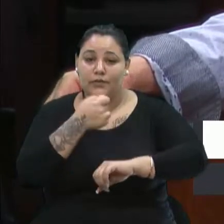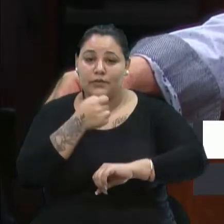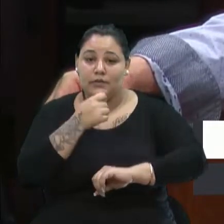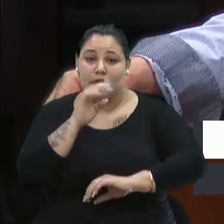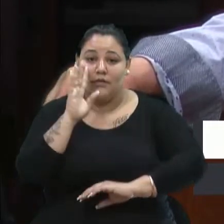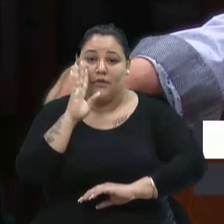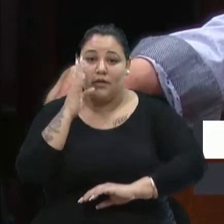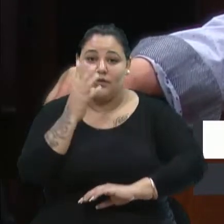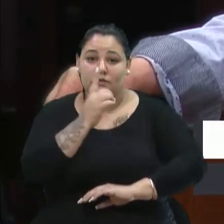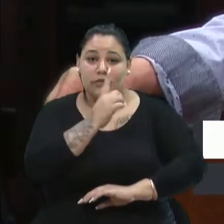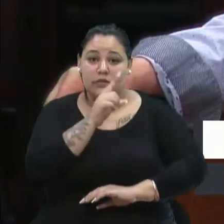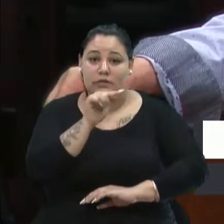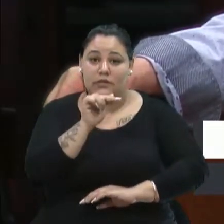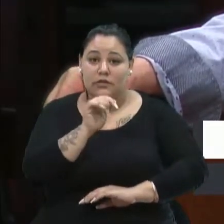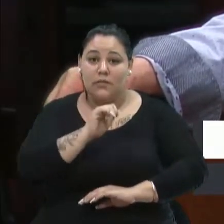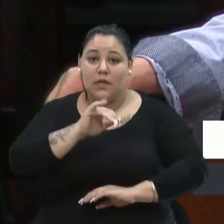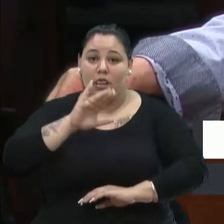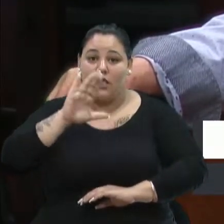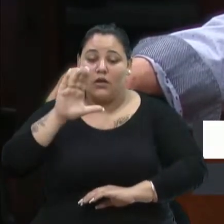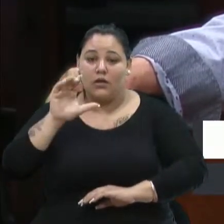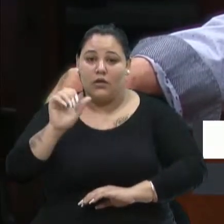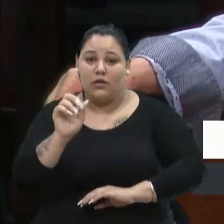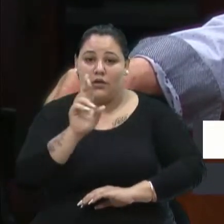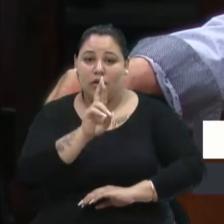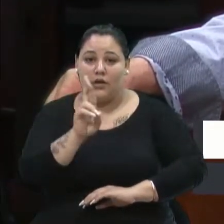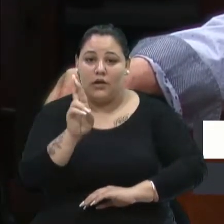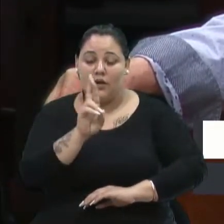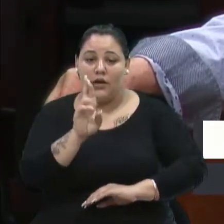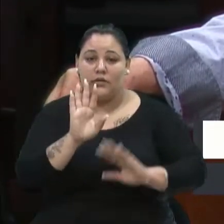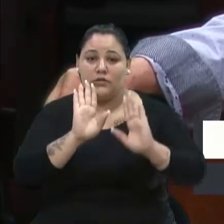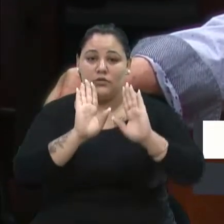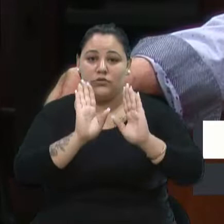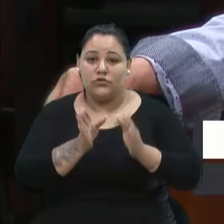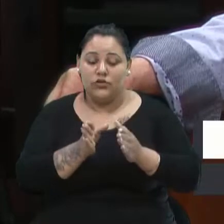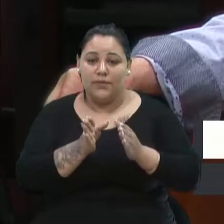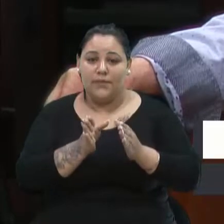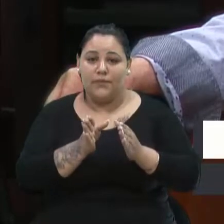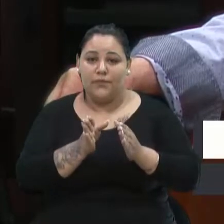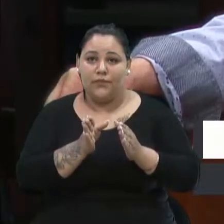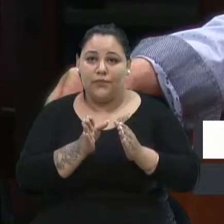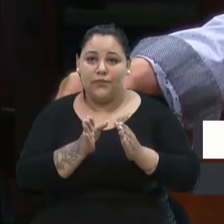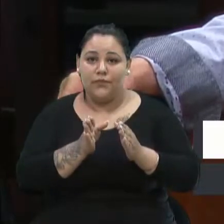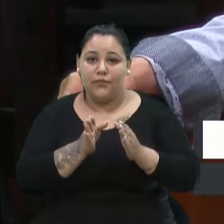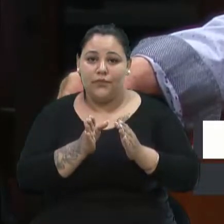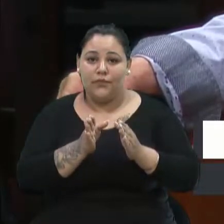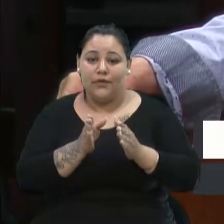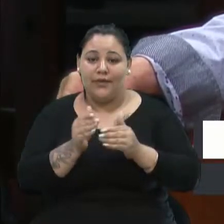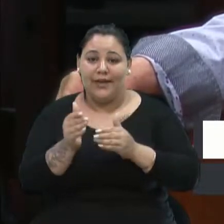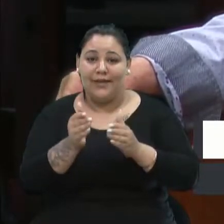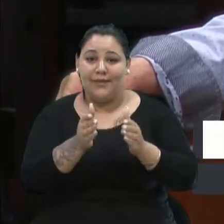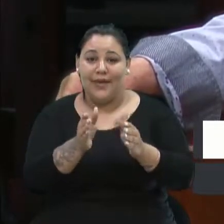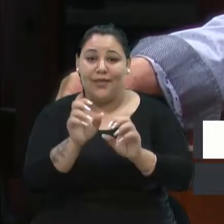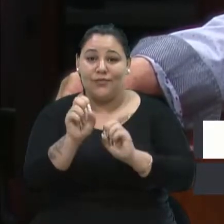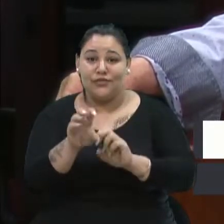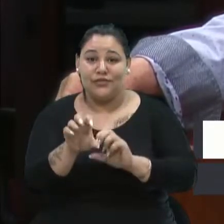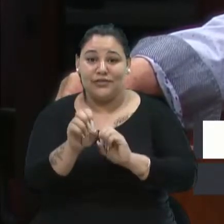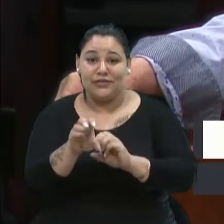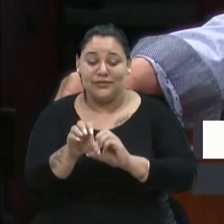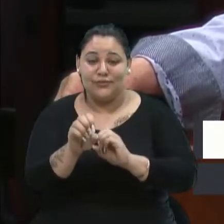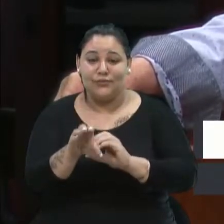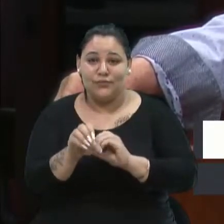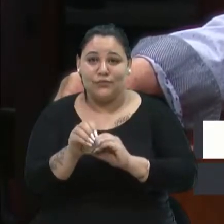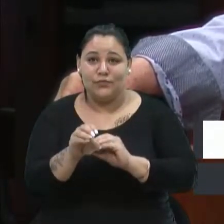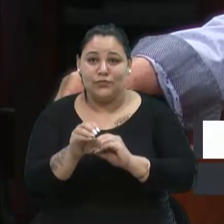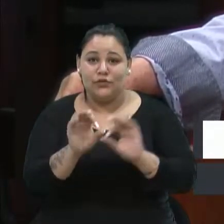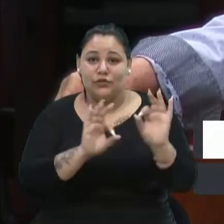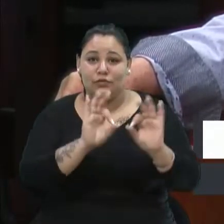17 milhões de reais que estavam destinados para a educação, e com um projeto de lei vindo